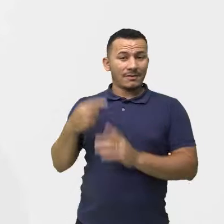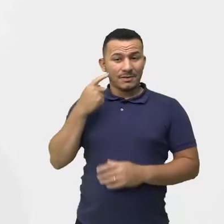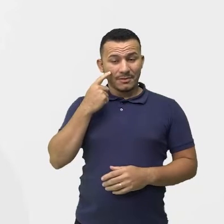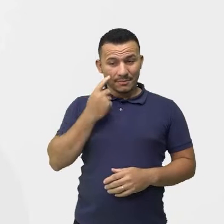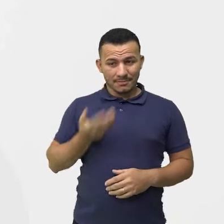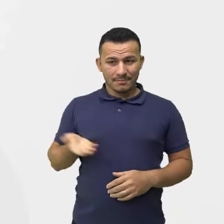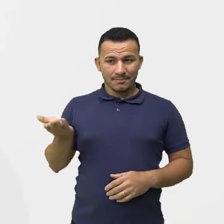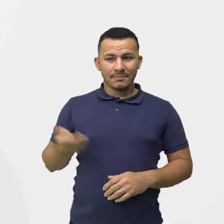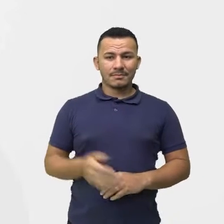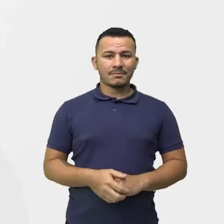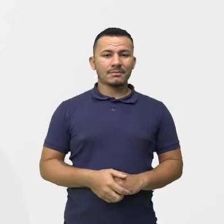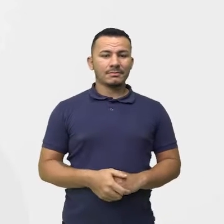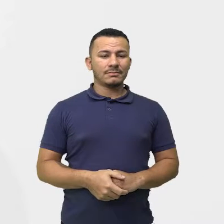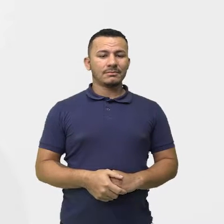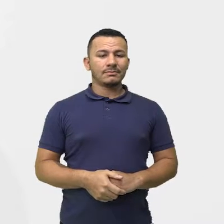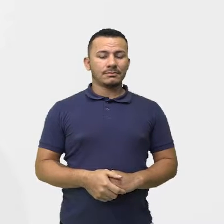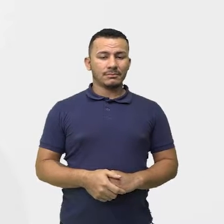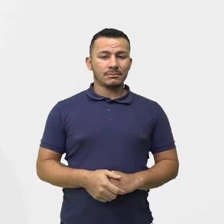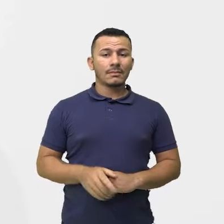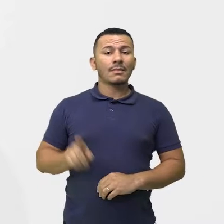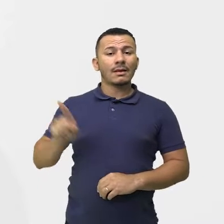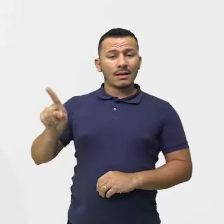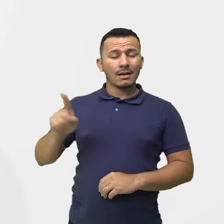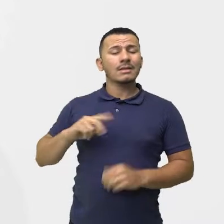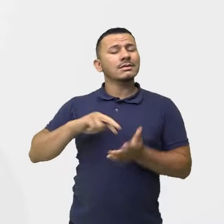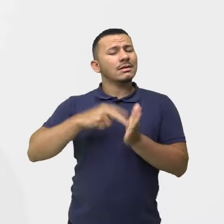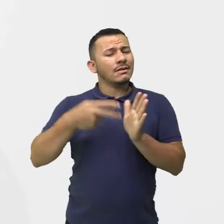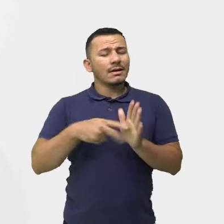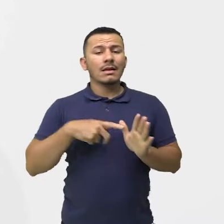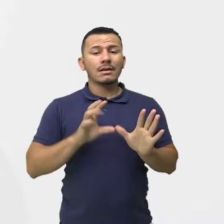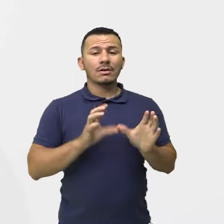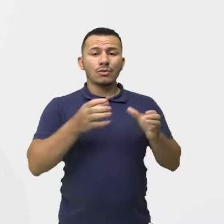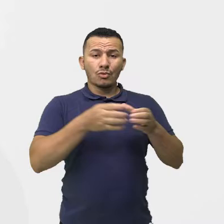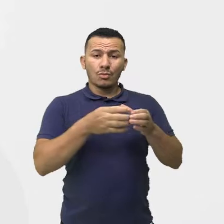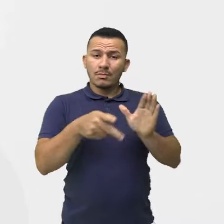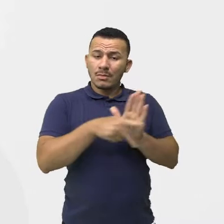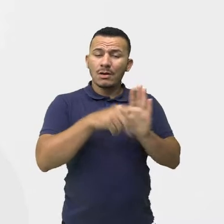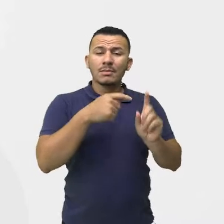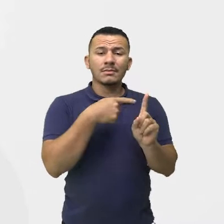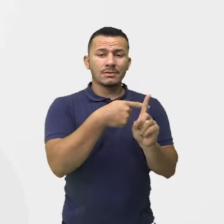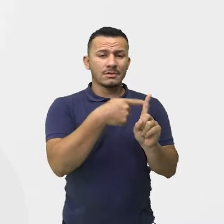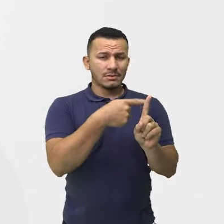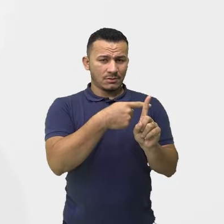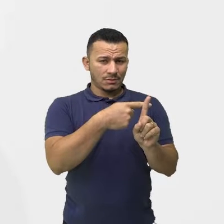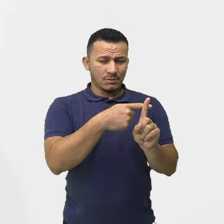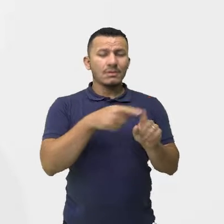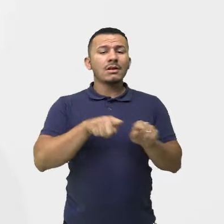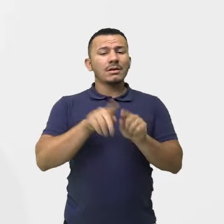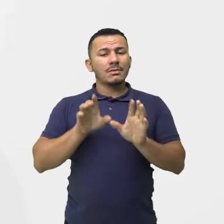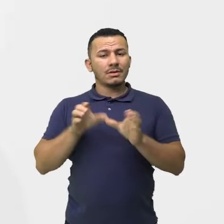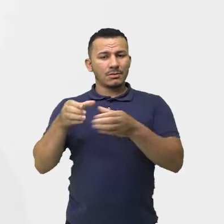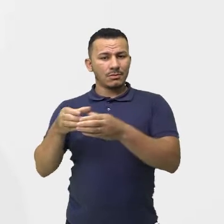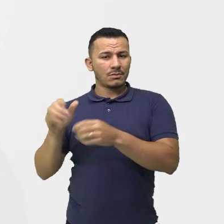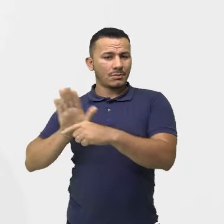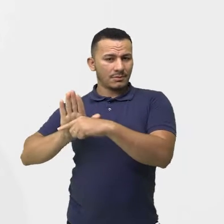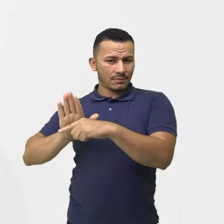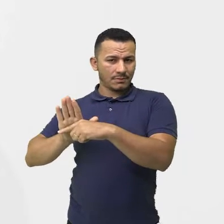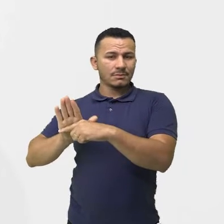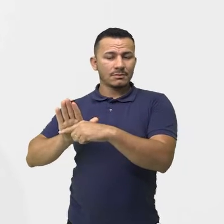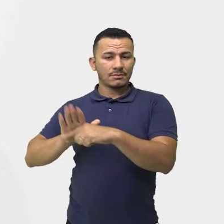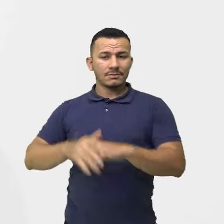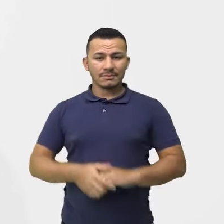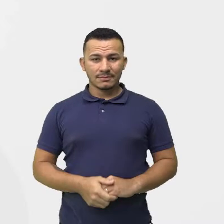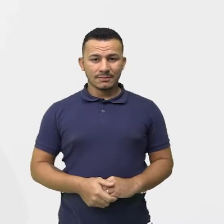Olha só, segue aí. Os números inteiros são os números positivos e